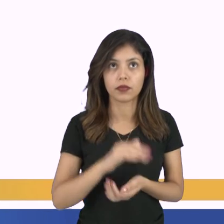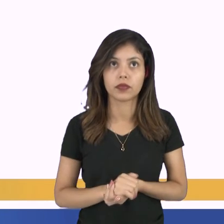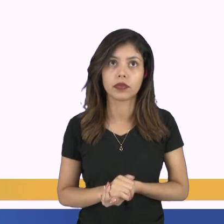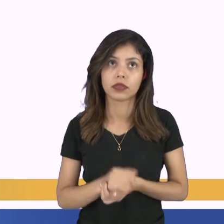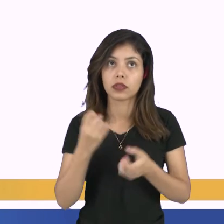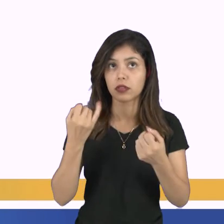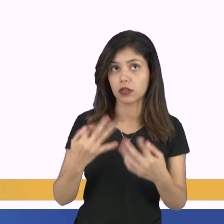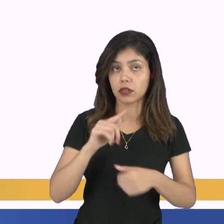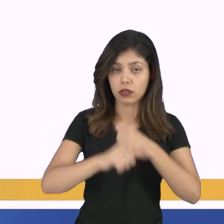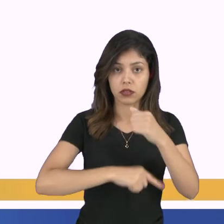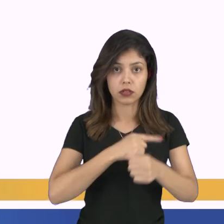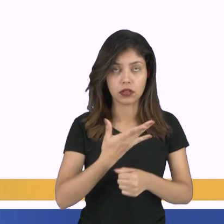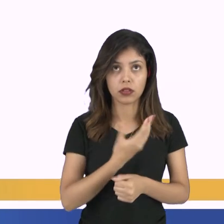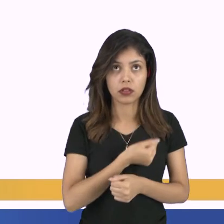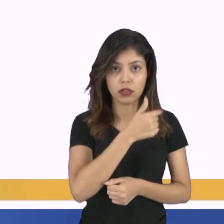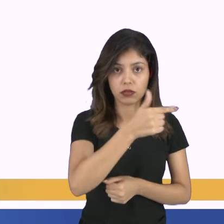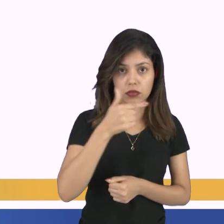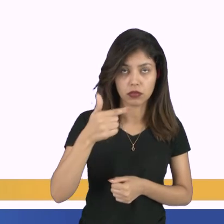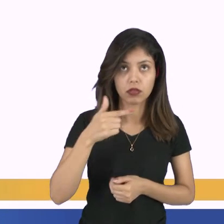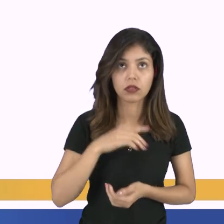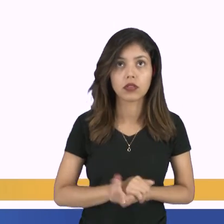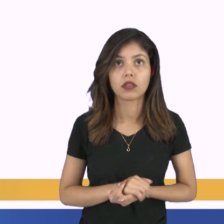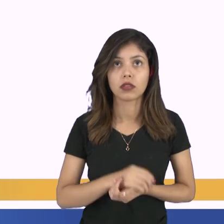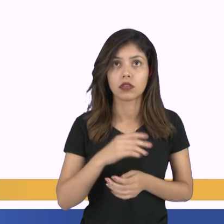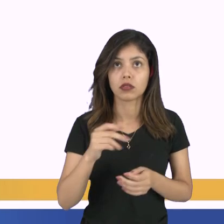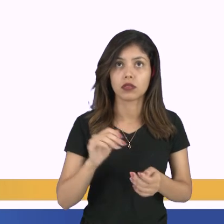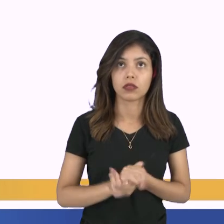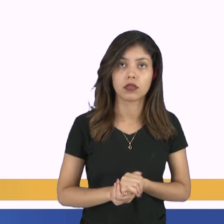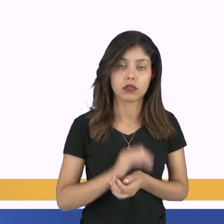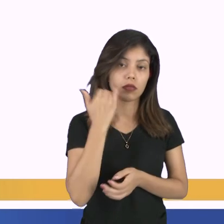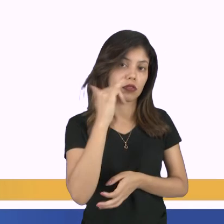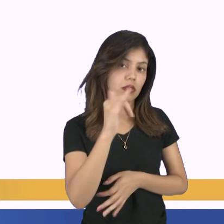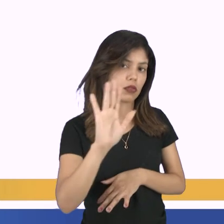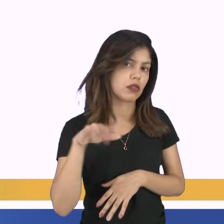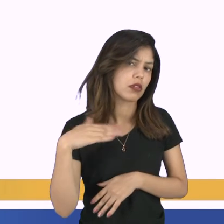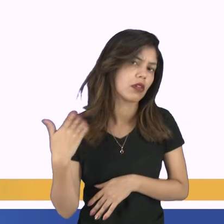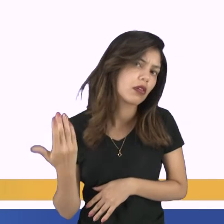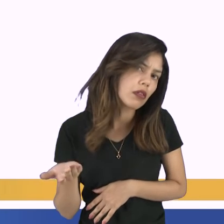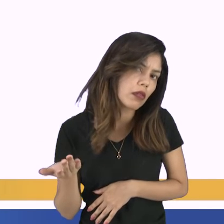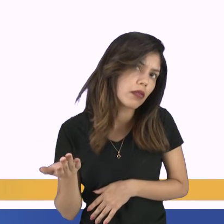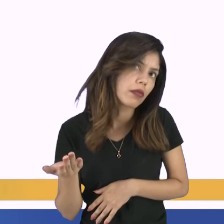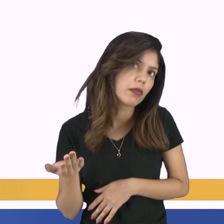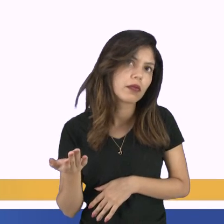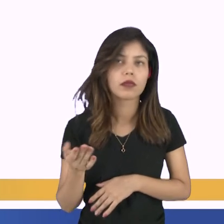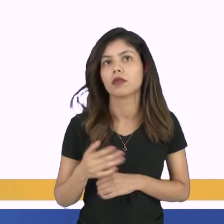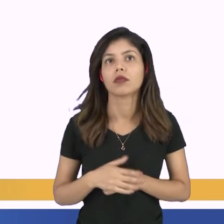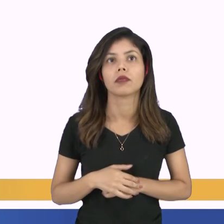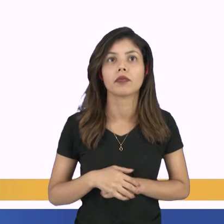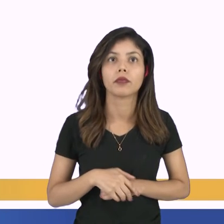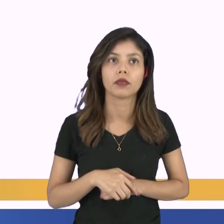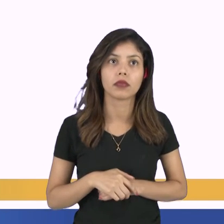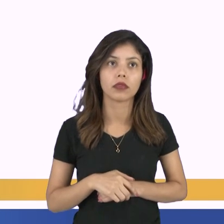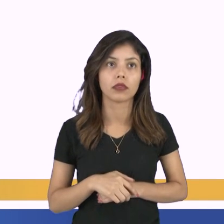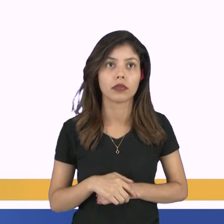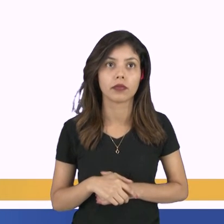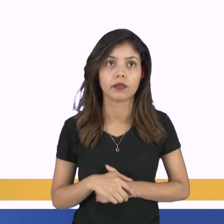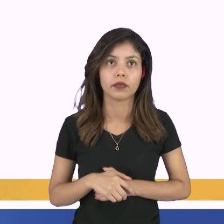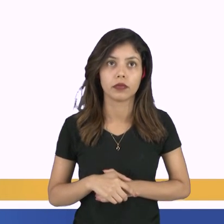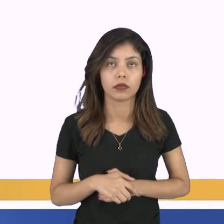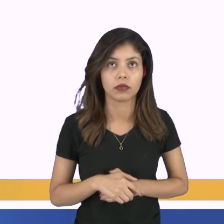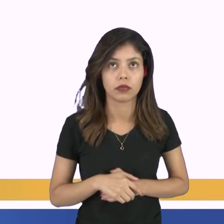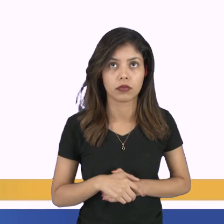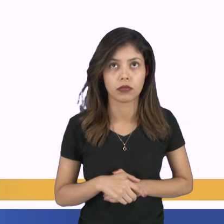número atômico do titânio é 22, sua configuração eletrônica será. Então, aqui ele faz